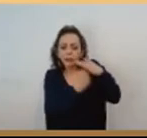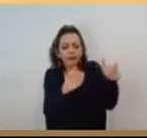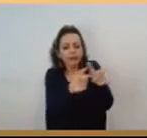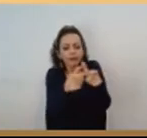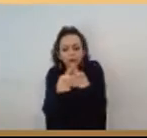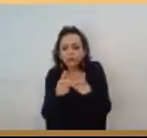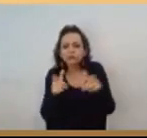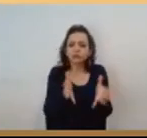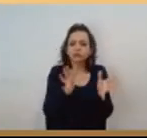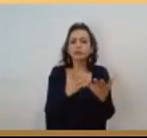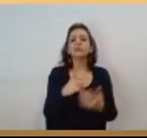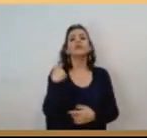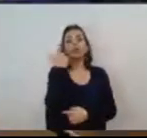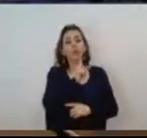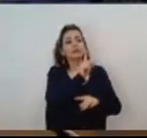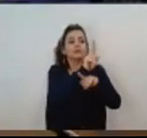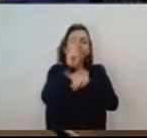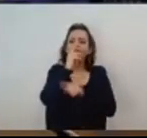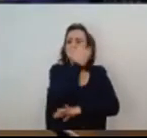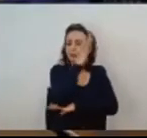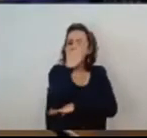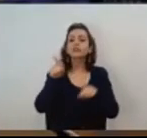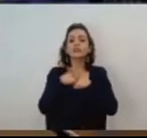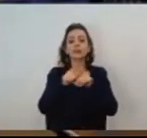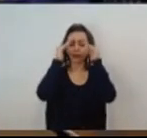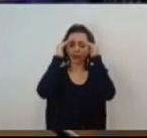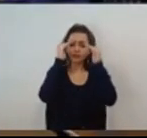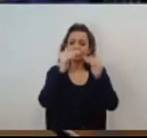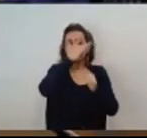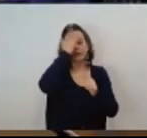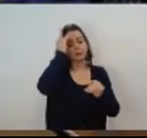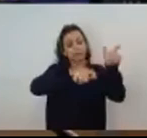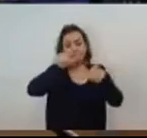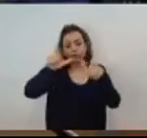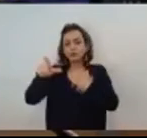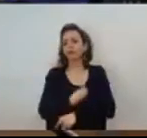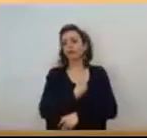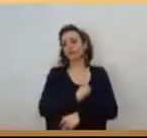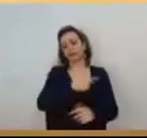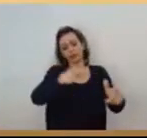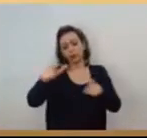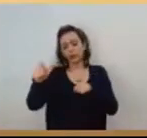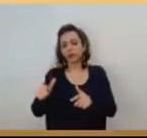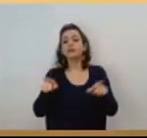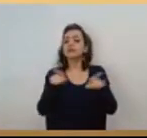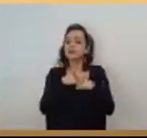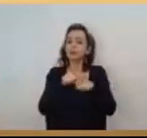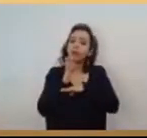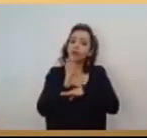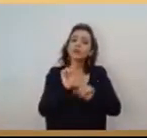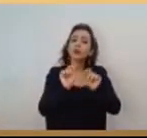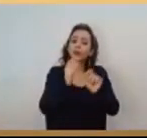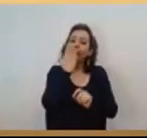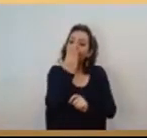tendo esse respeito também pelas pessoas que ali vivem e consequentemente trazendo alimentação Nativa para para o